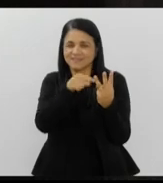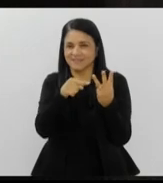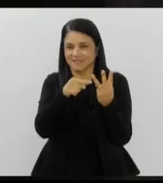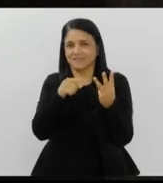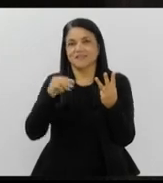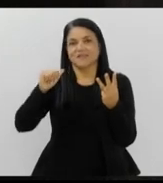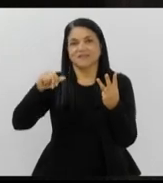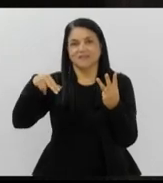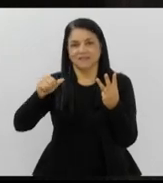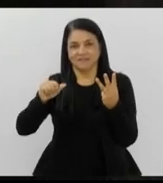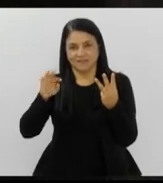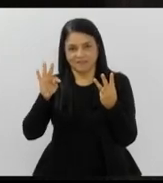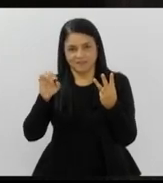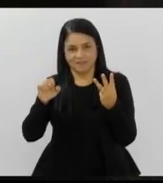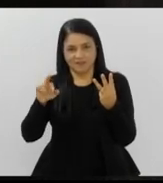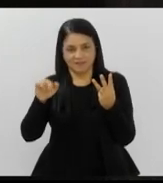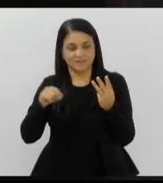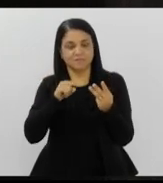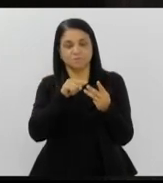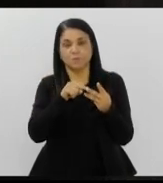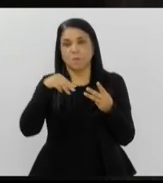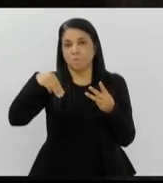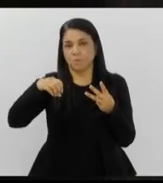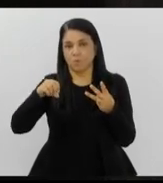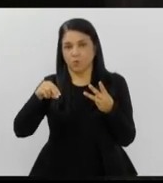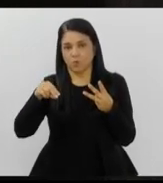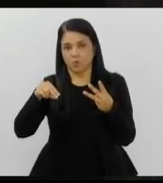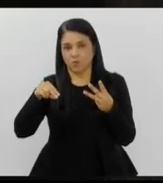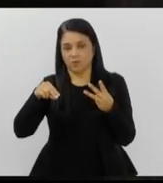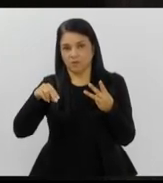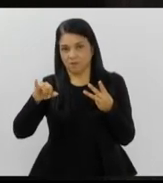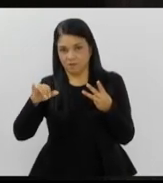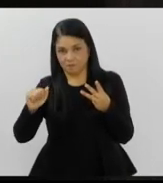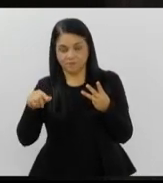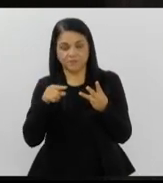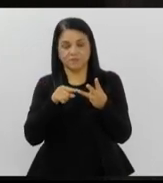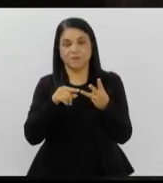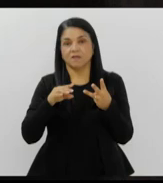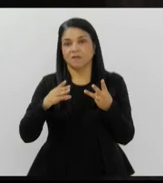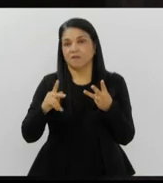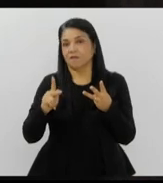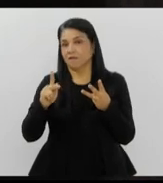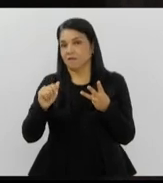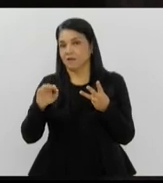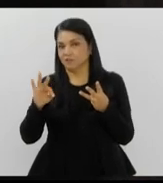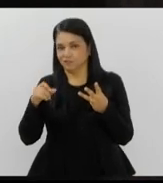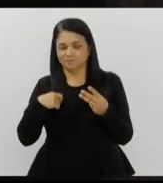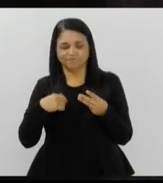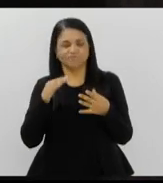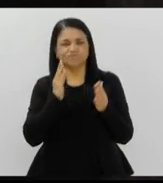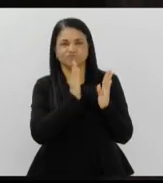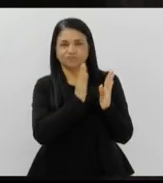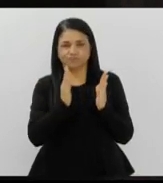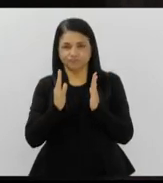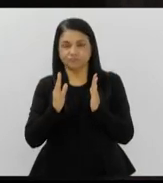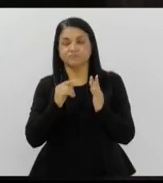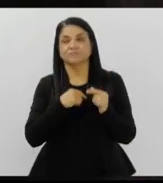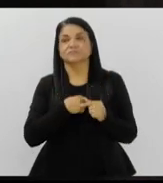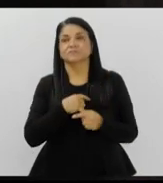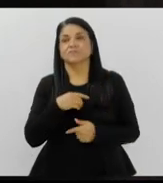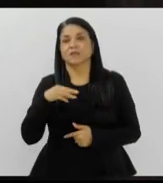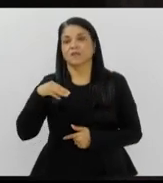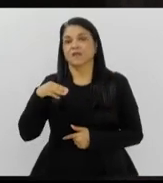da Mônica e da Kátia. Vou começar pela ordem aqui, pela Mônica, uma amiga minha